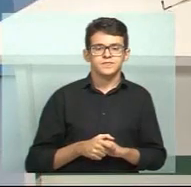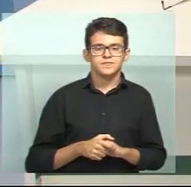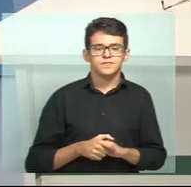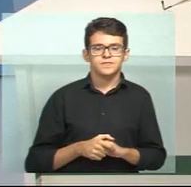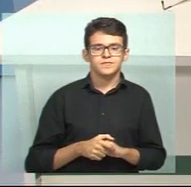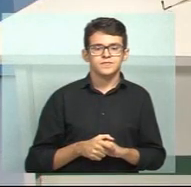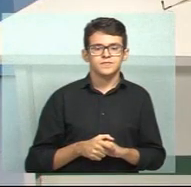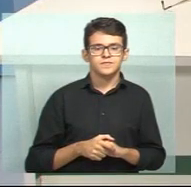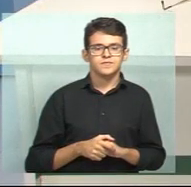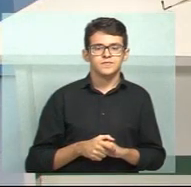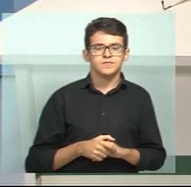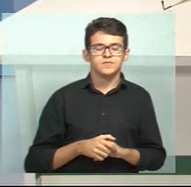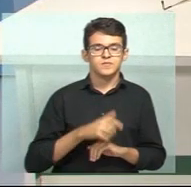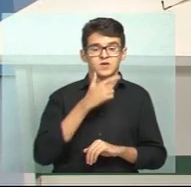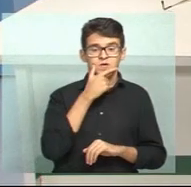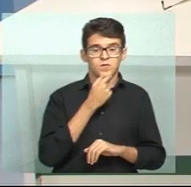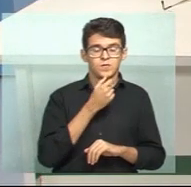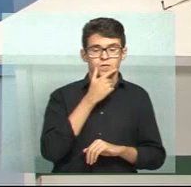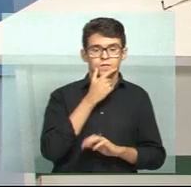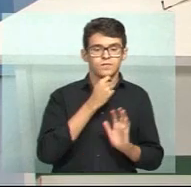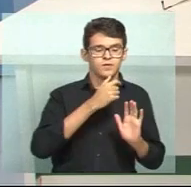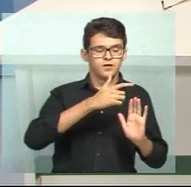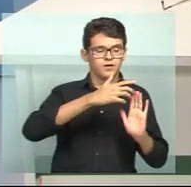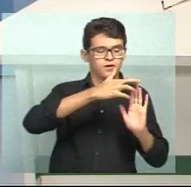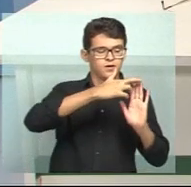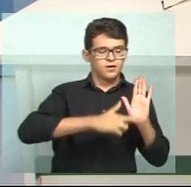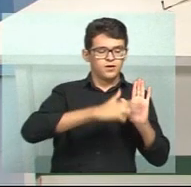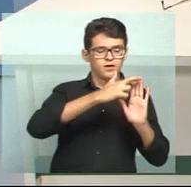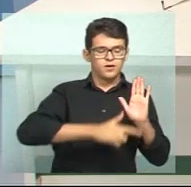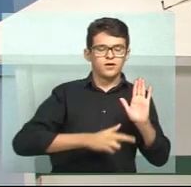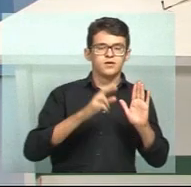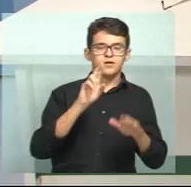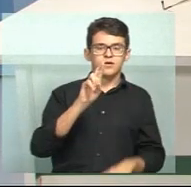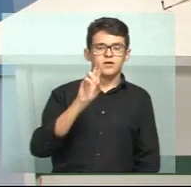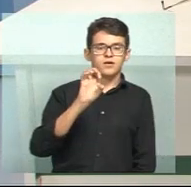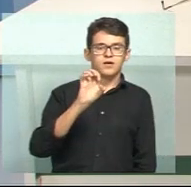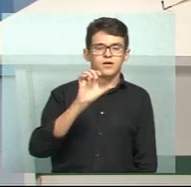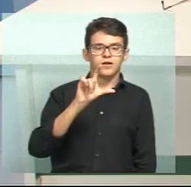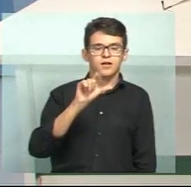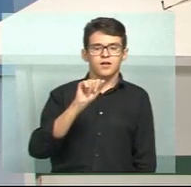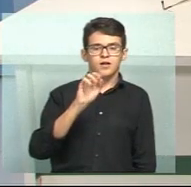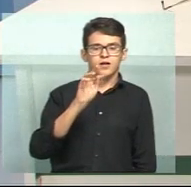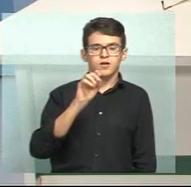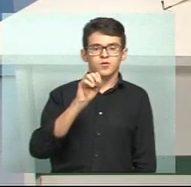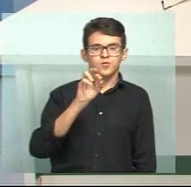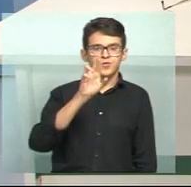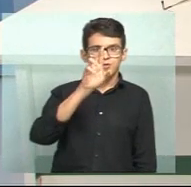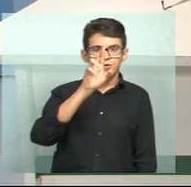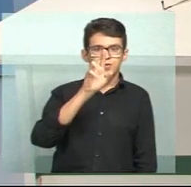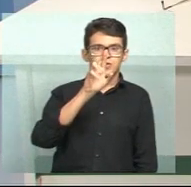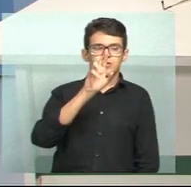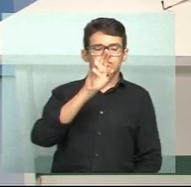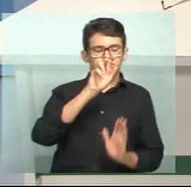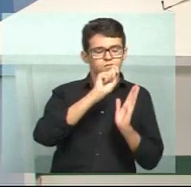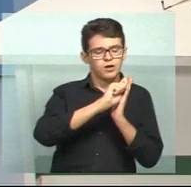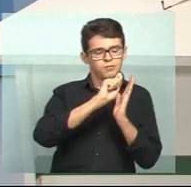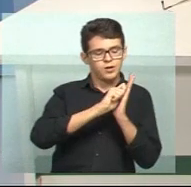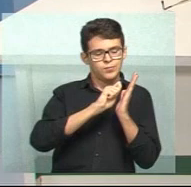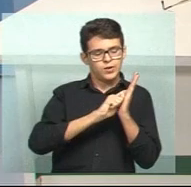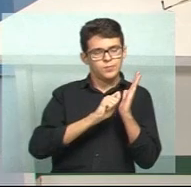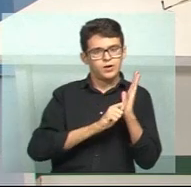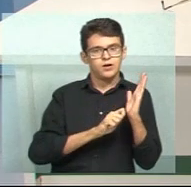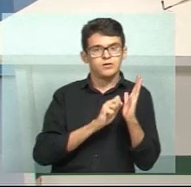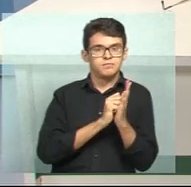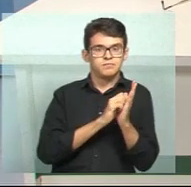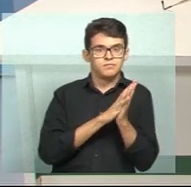relator, ele foi eu fui até prolixo, foi mais de 2 horas relatando todos os fatos para mostrar